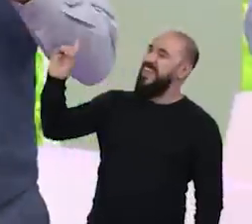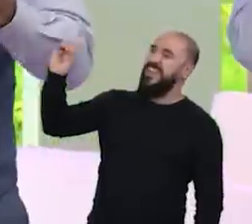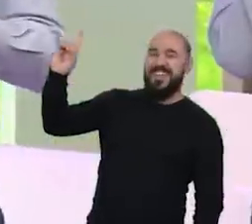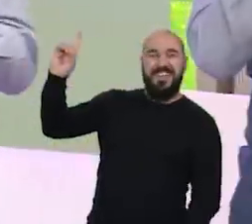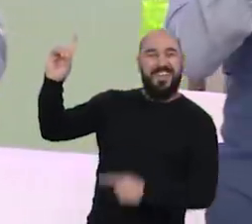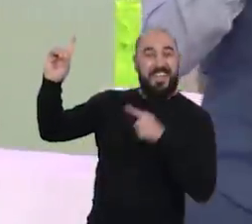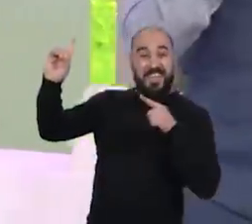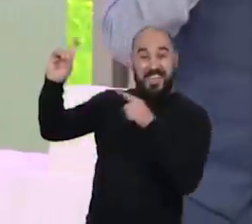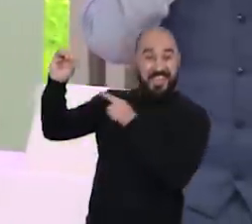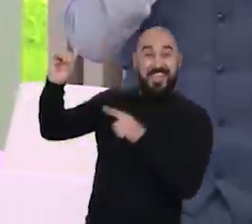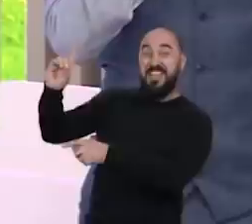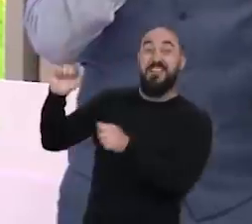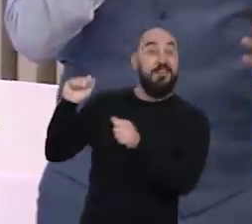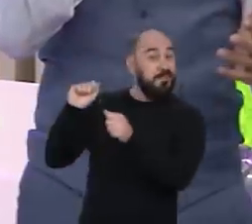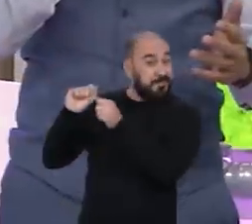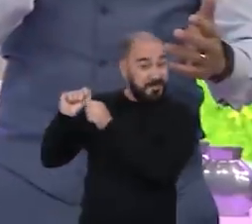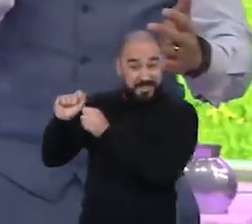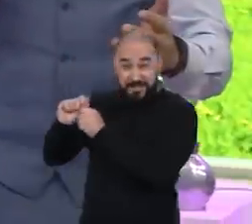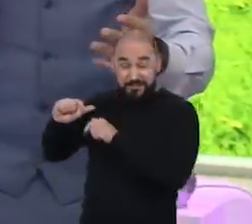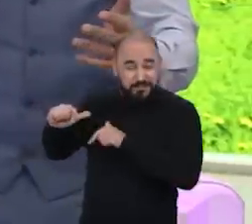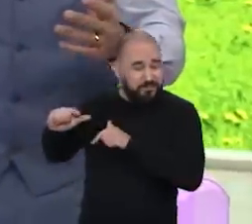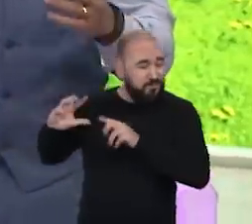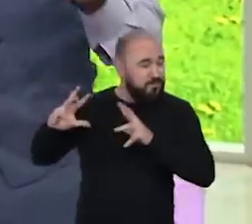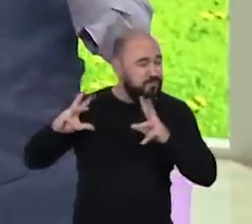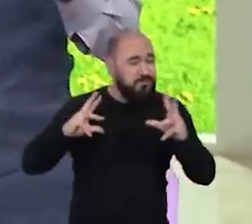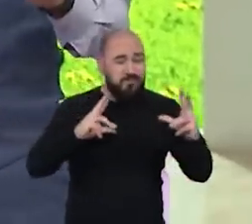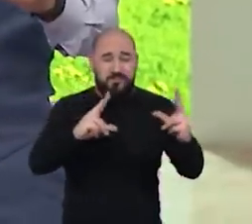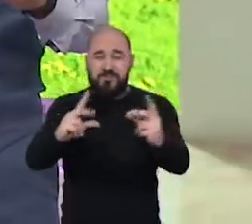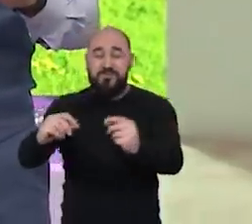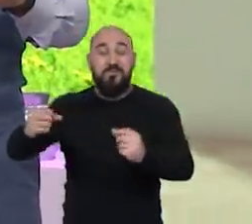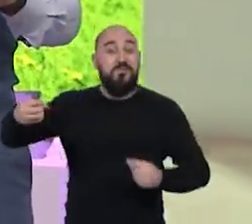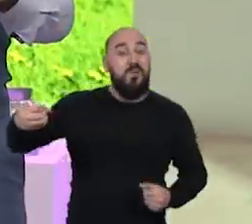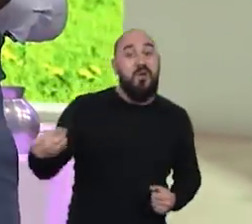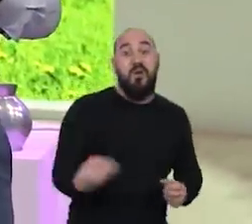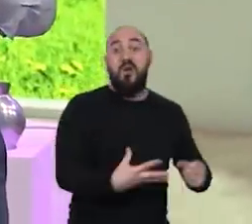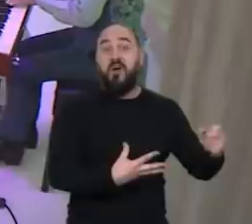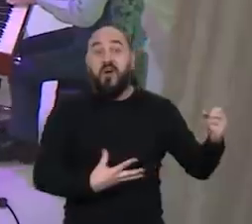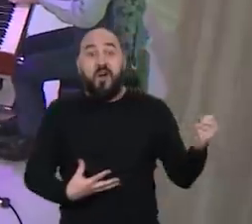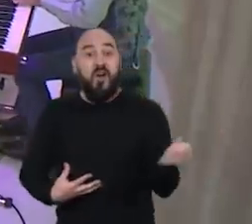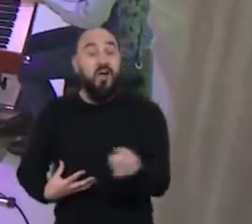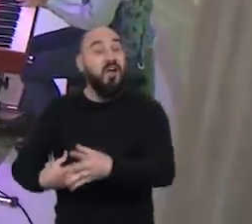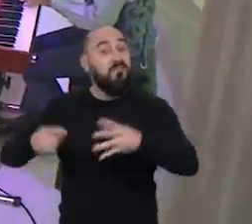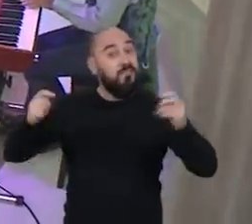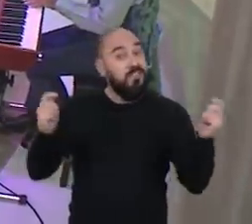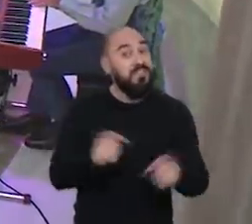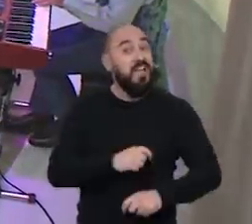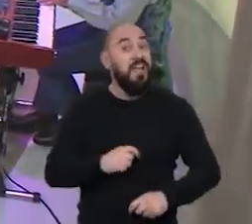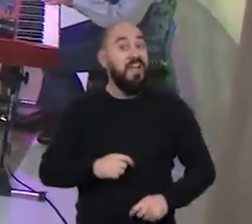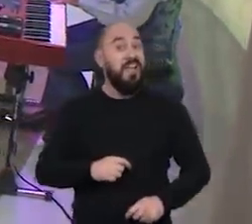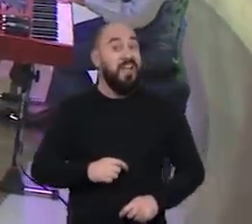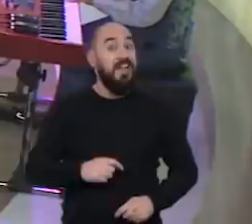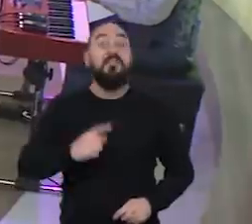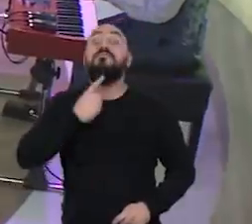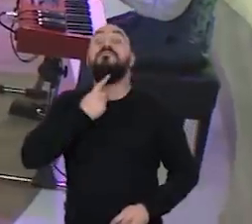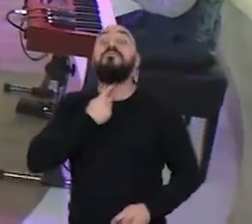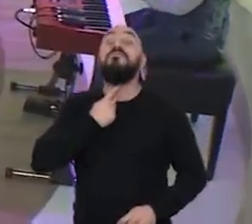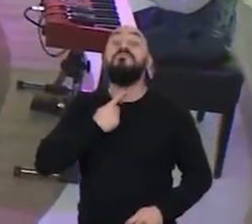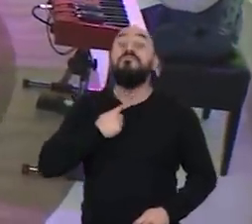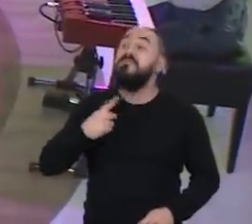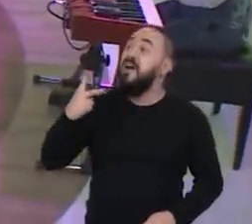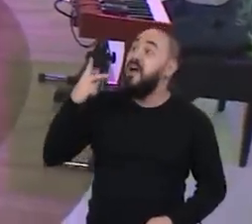Deus. Deus faz tudo novo, de novo, se for do